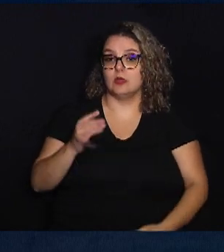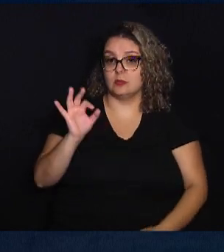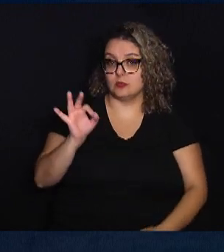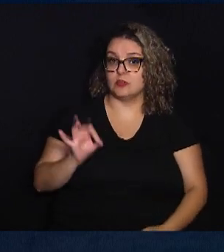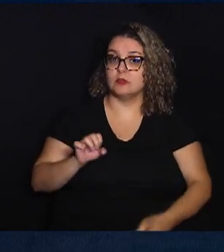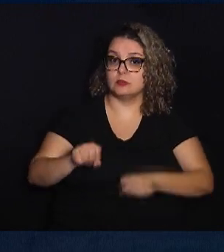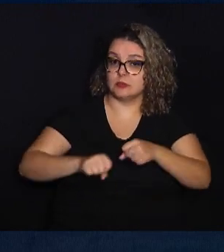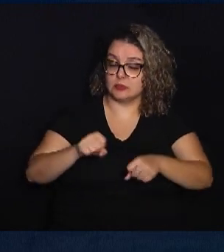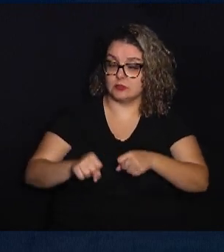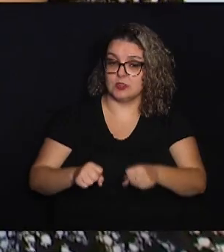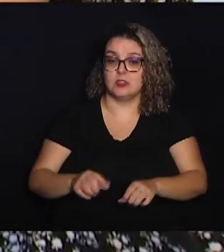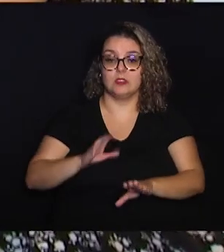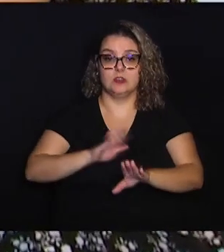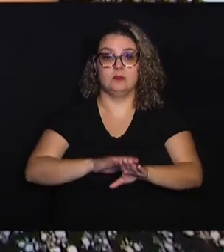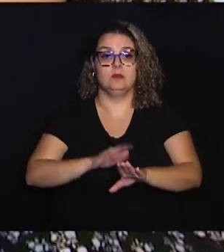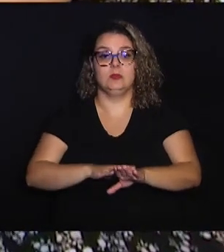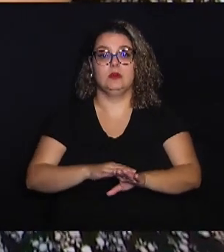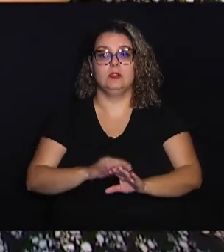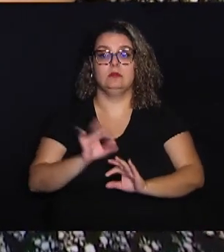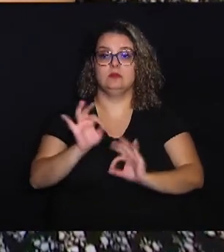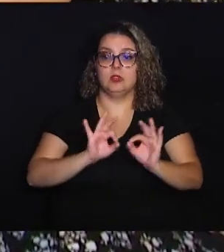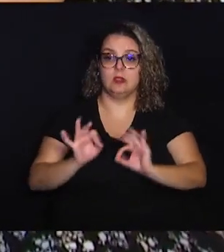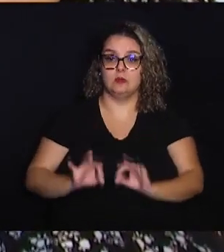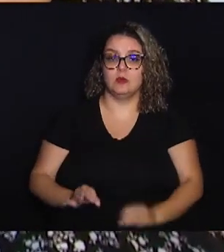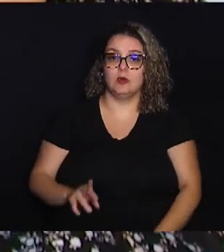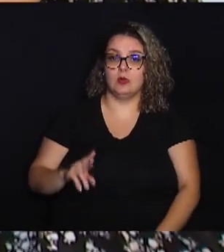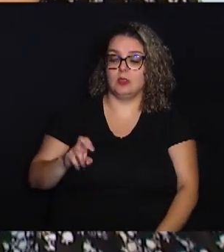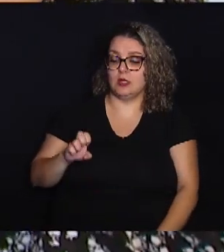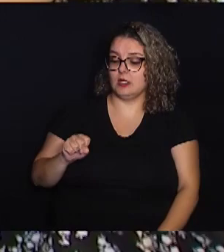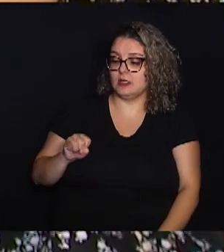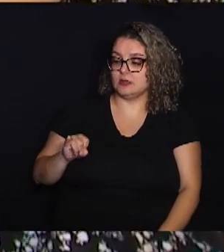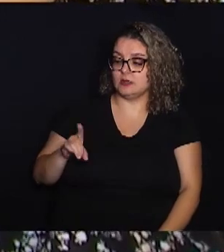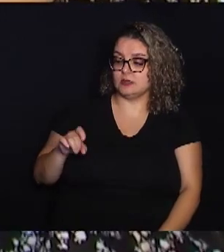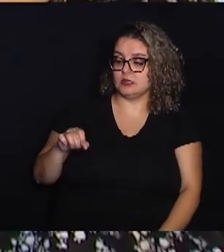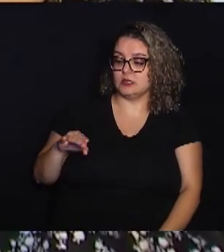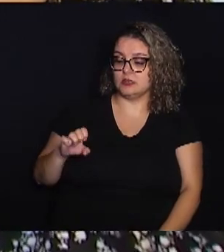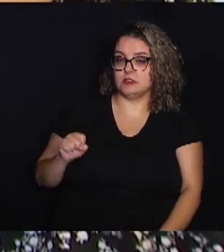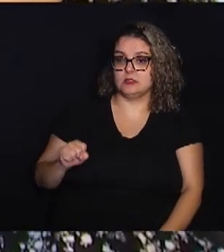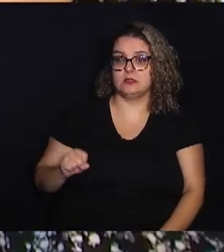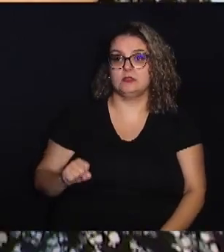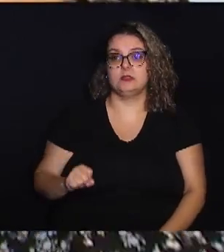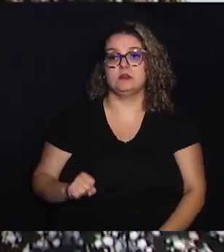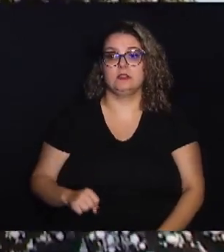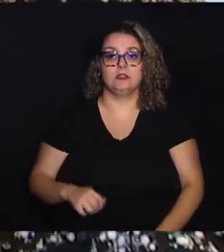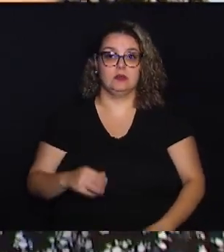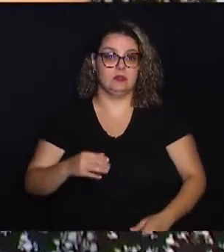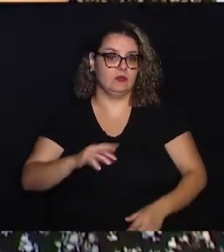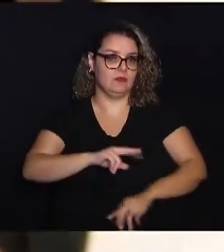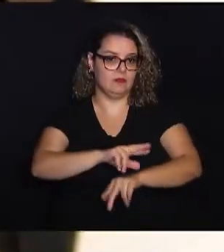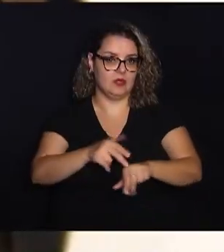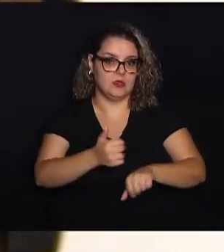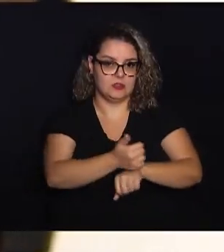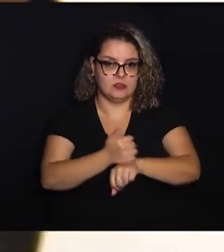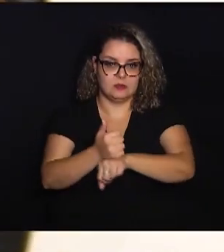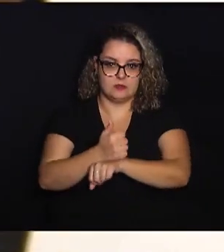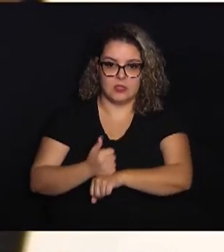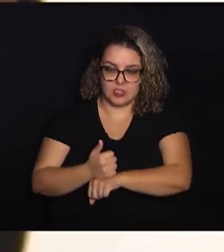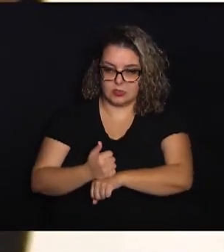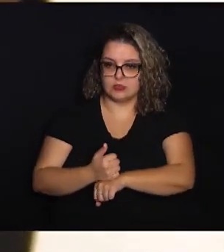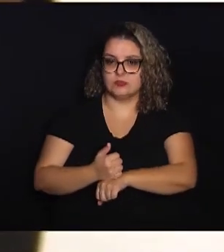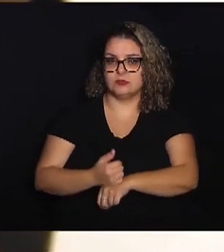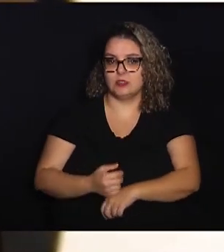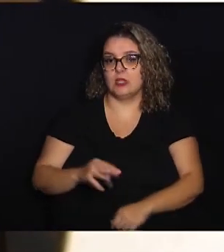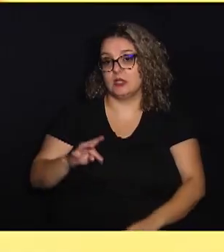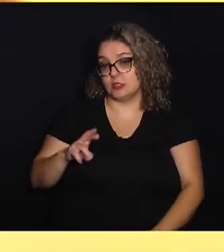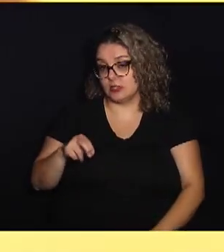as atividades programadas, os residentes multiprofissionais em urgência e trauma fizeram avaliações, como aferição de